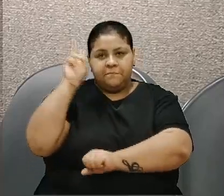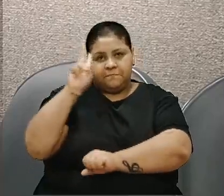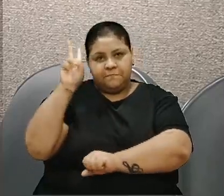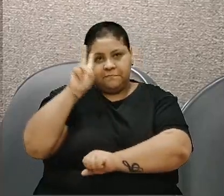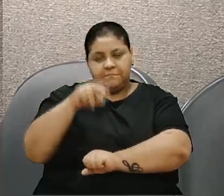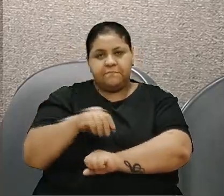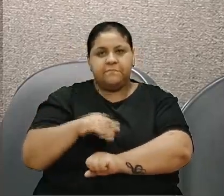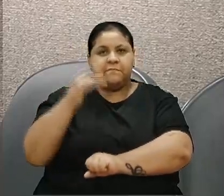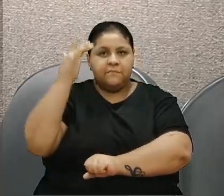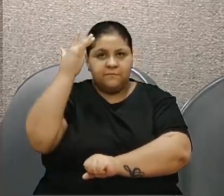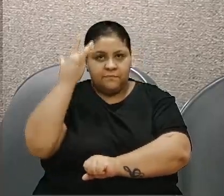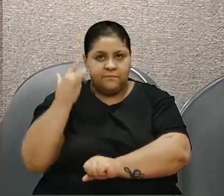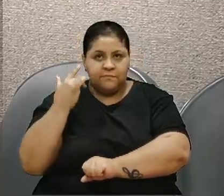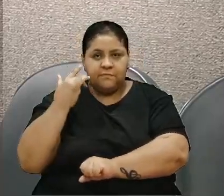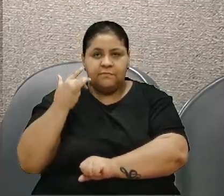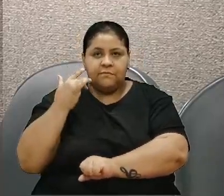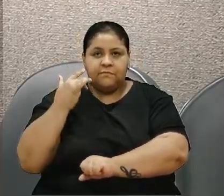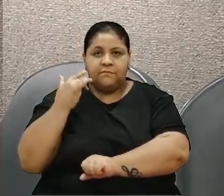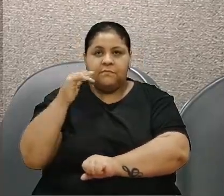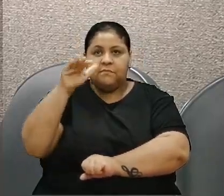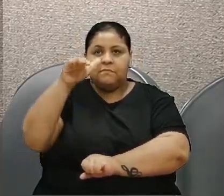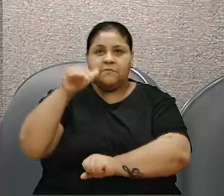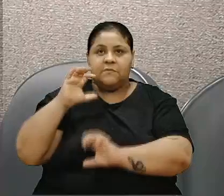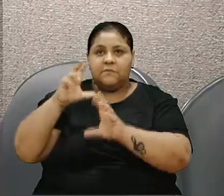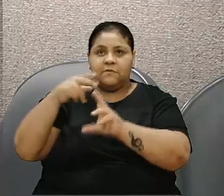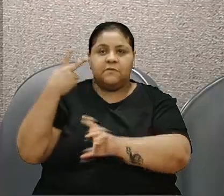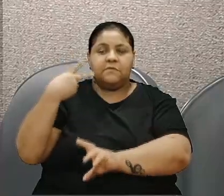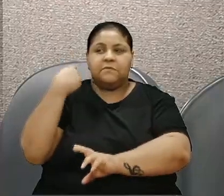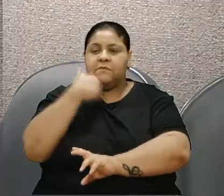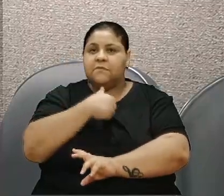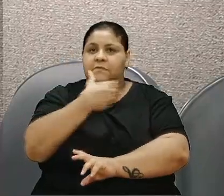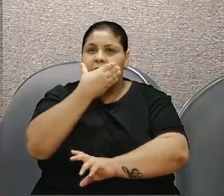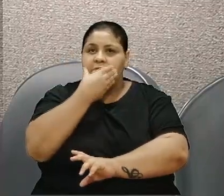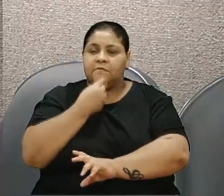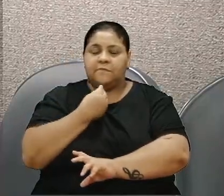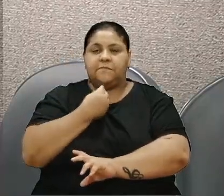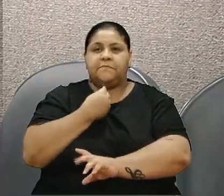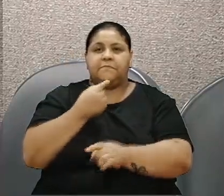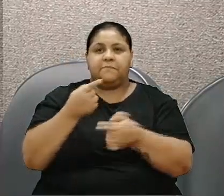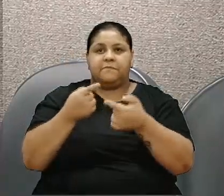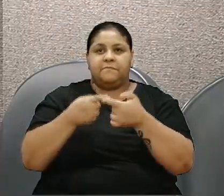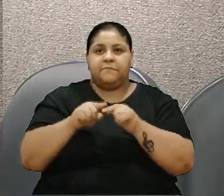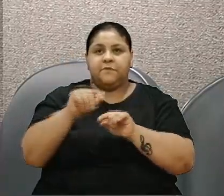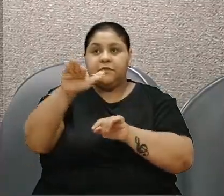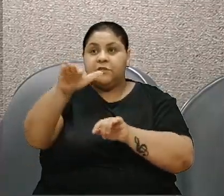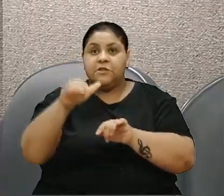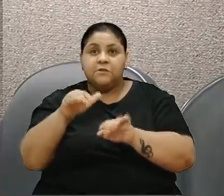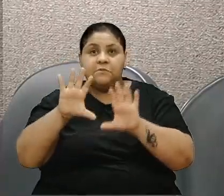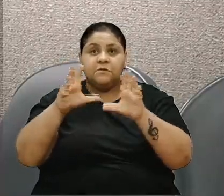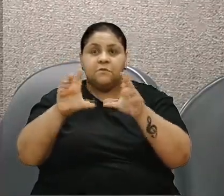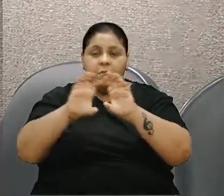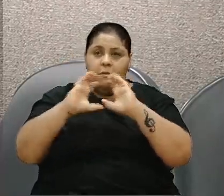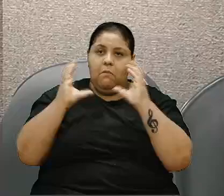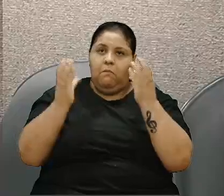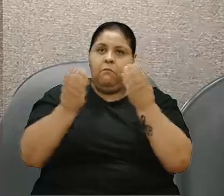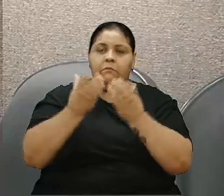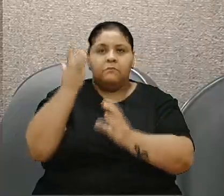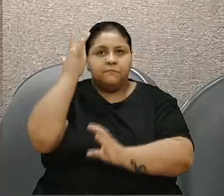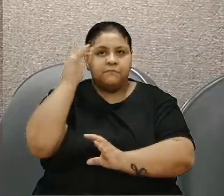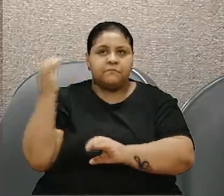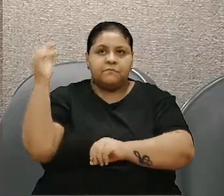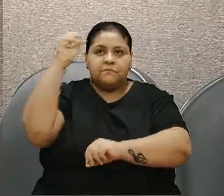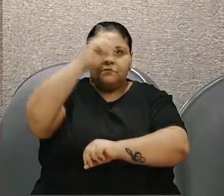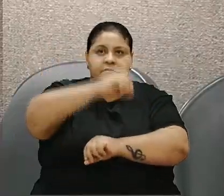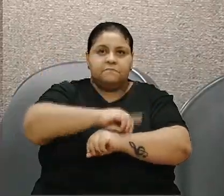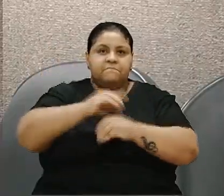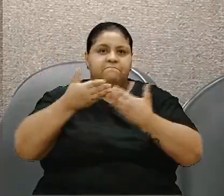que amanhã eles nos enviaram um convite a todos os vereadores dessa casa, mas não é só para nós, é um convite aberto a toda a comunidade. E amanhã vai ser um dia de